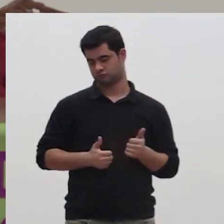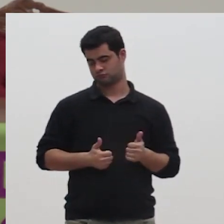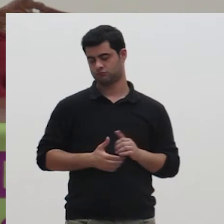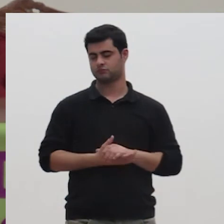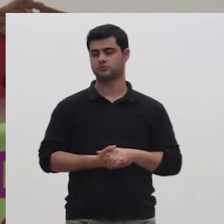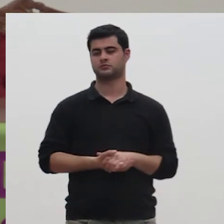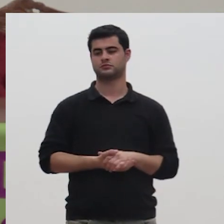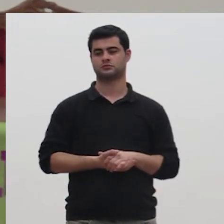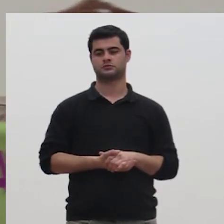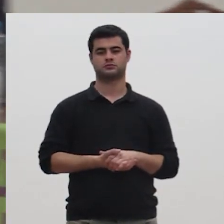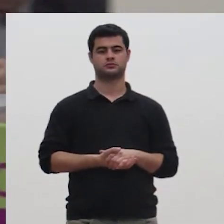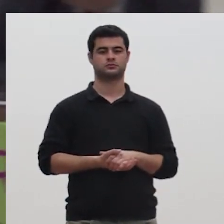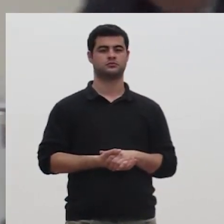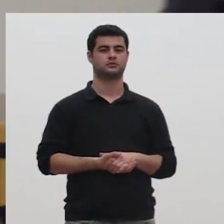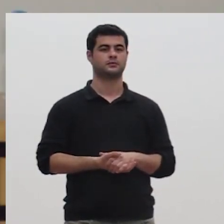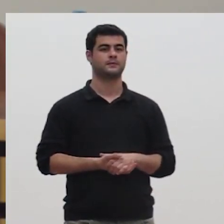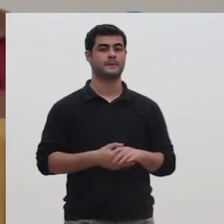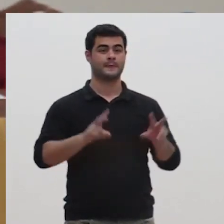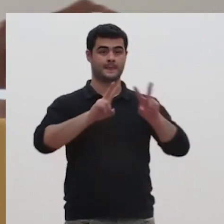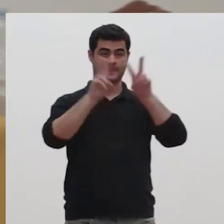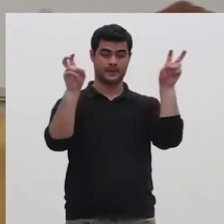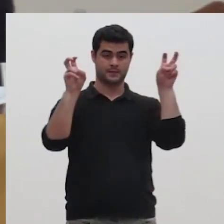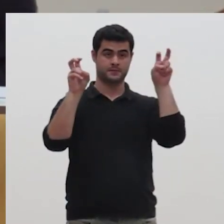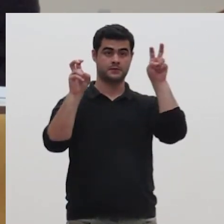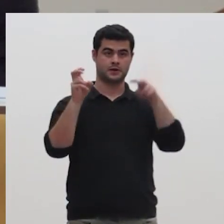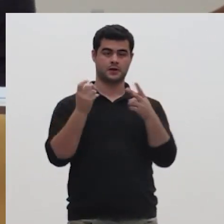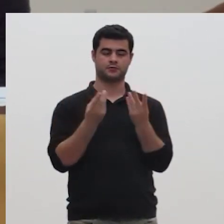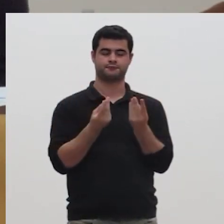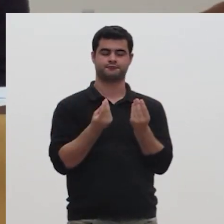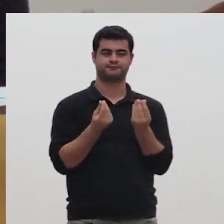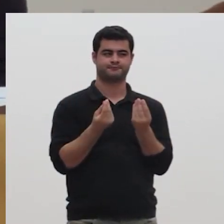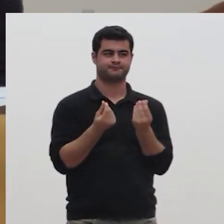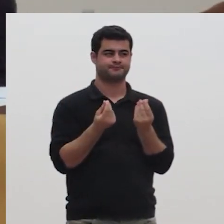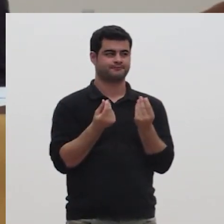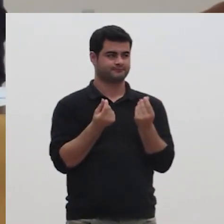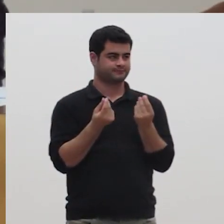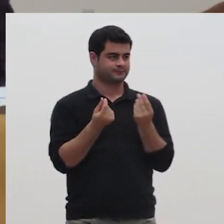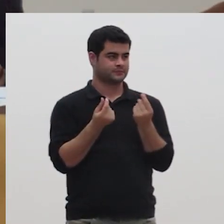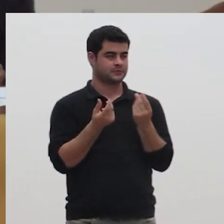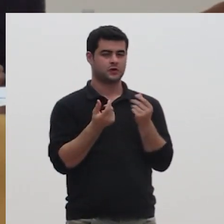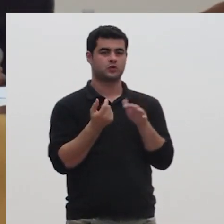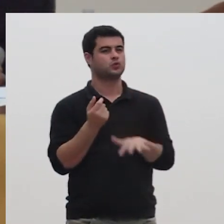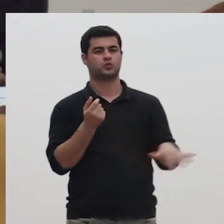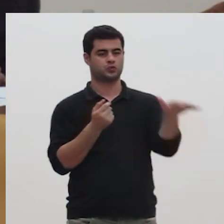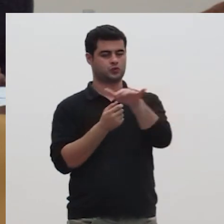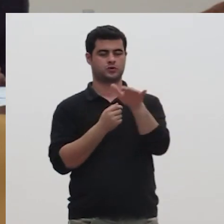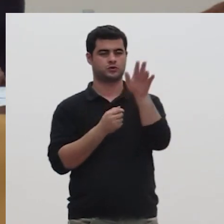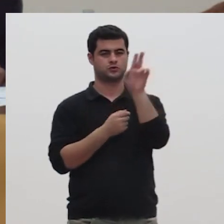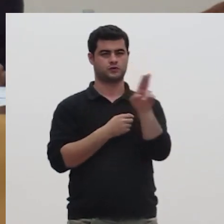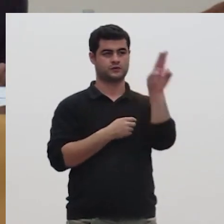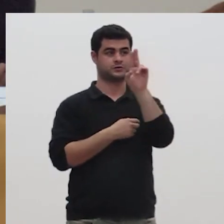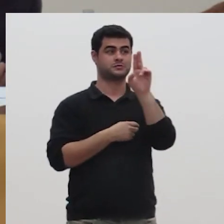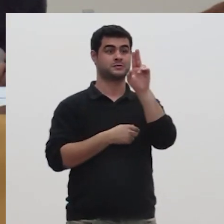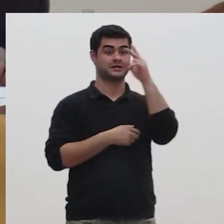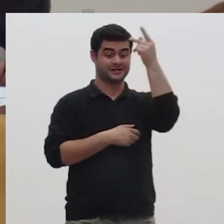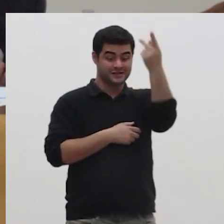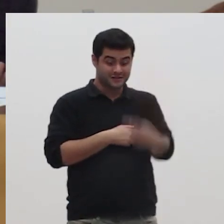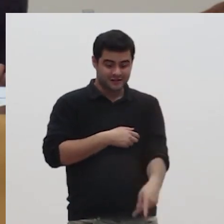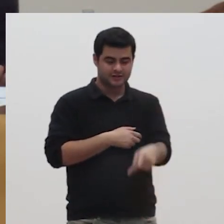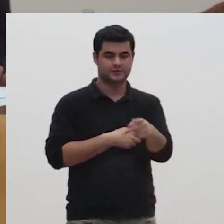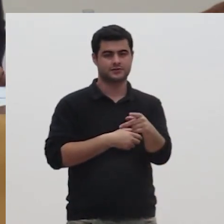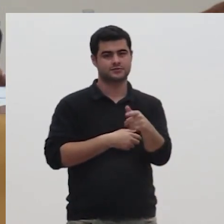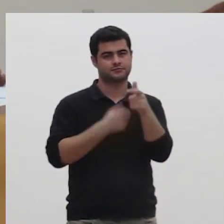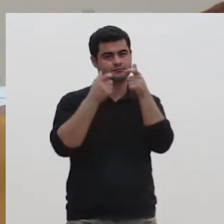Eu acho que esse tema aqui, inclusive, é bastante sensível, né? Não para toda a universidade, mas aqui tem uma especificidade,